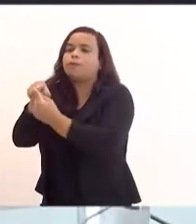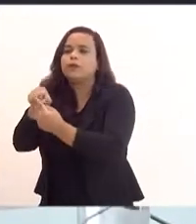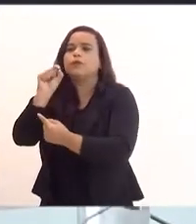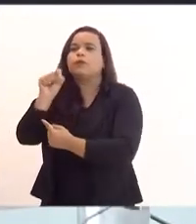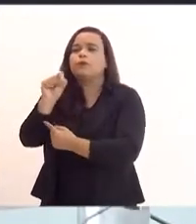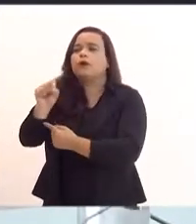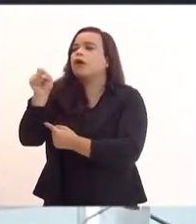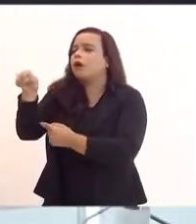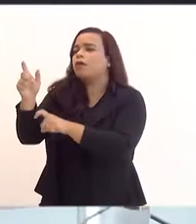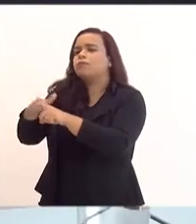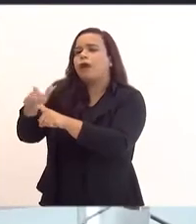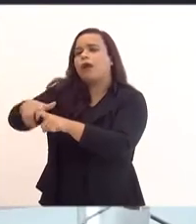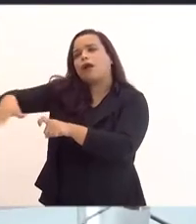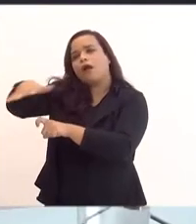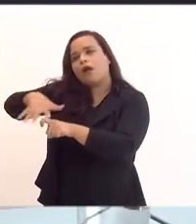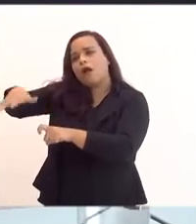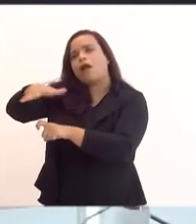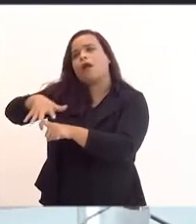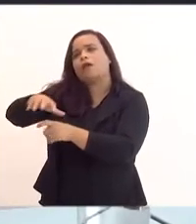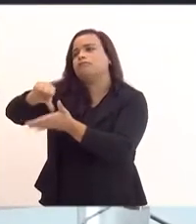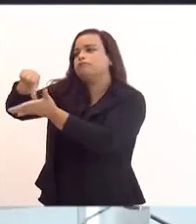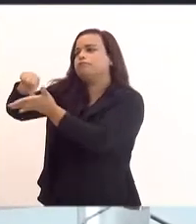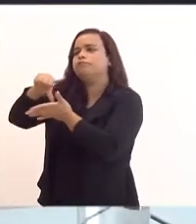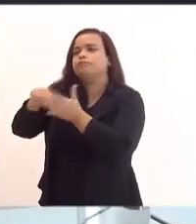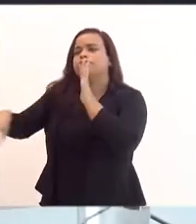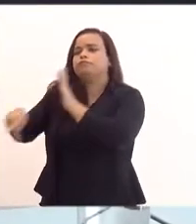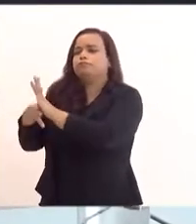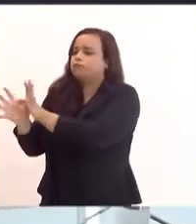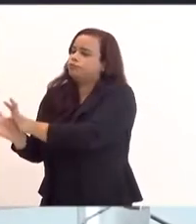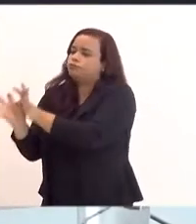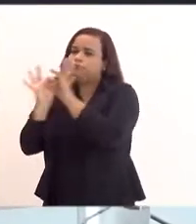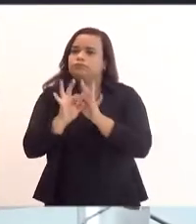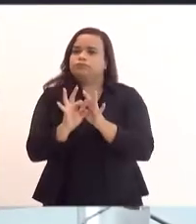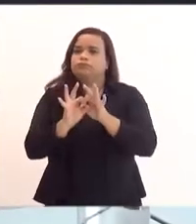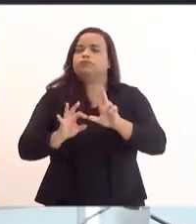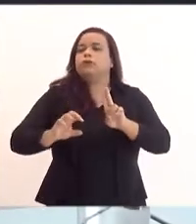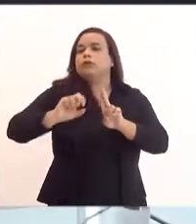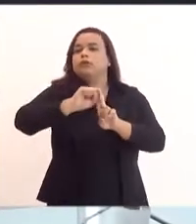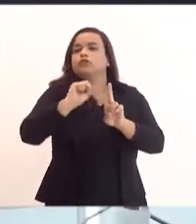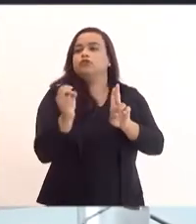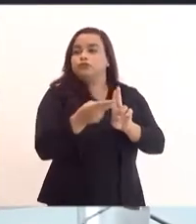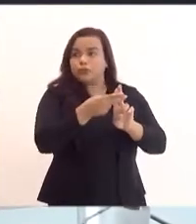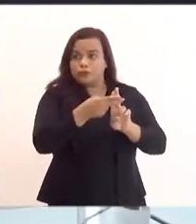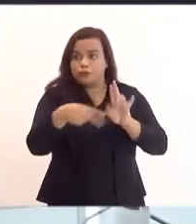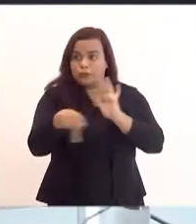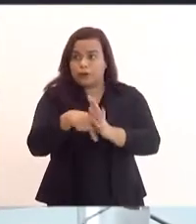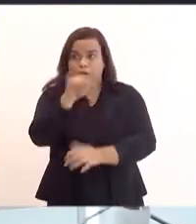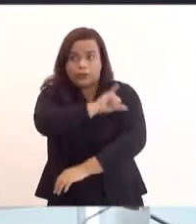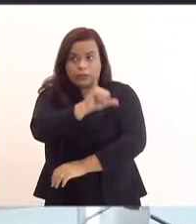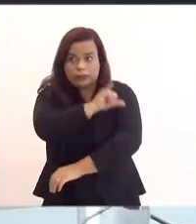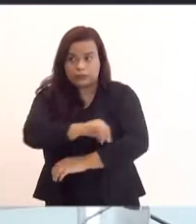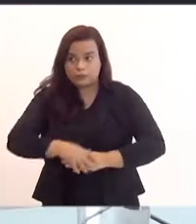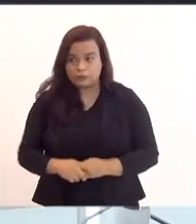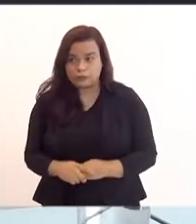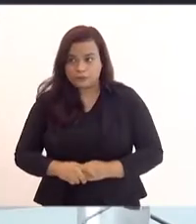de saúde pública conveniadas ao Sistema Único de Saúde, SUS, no Rio de Janeiro.